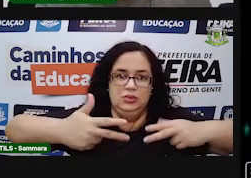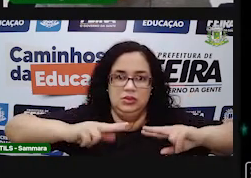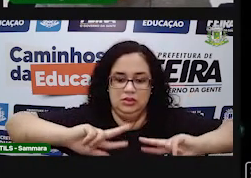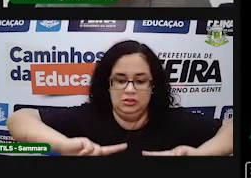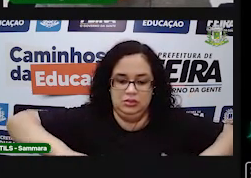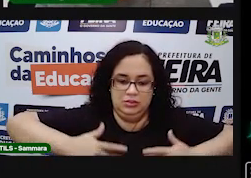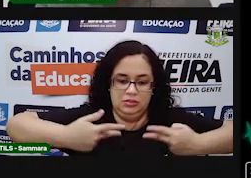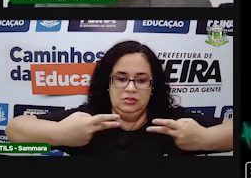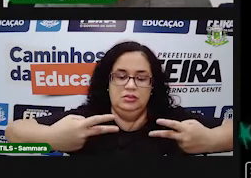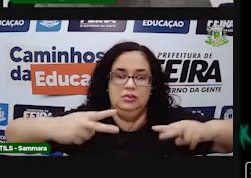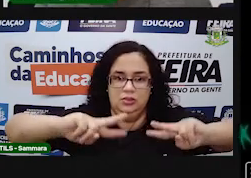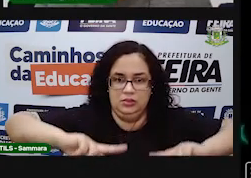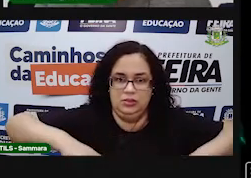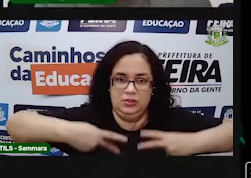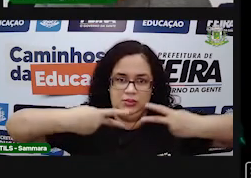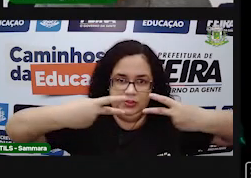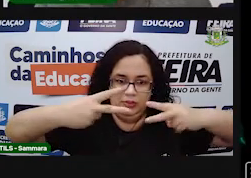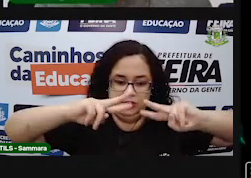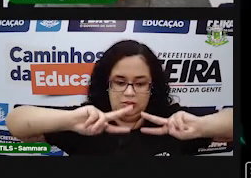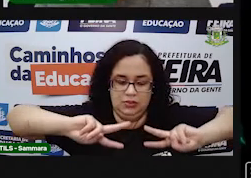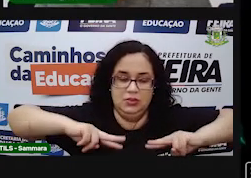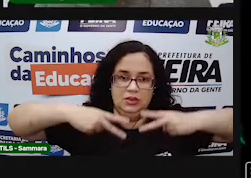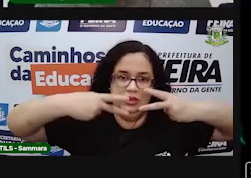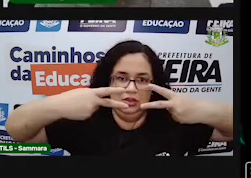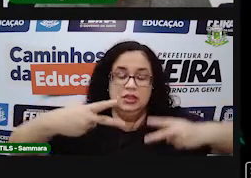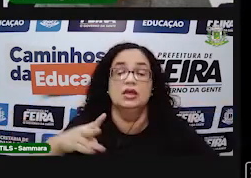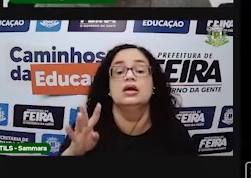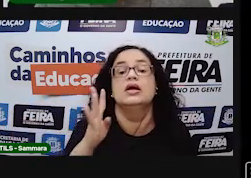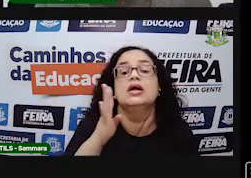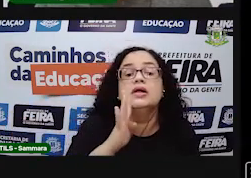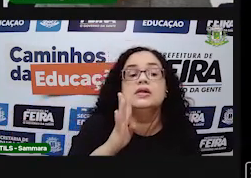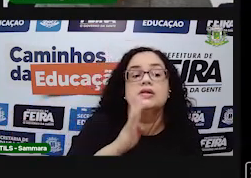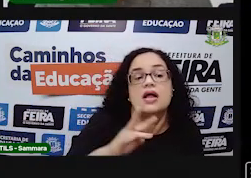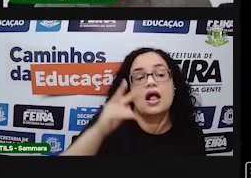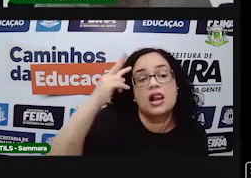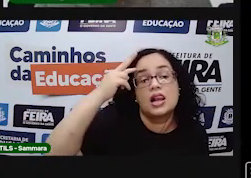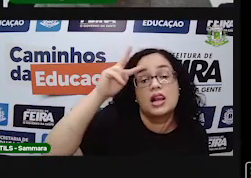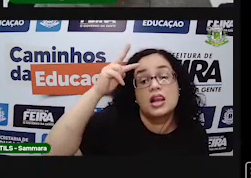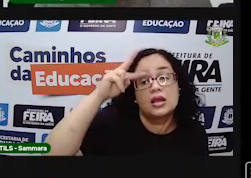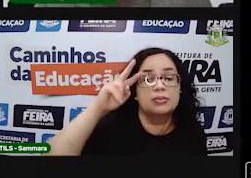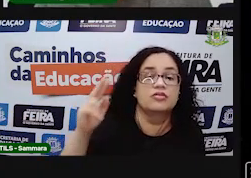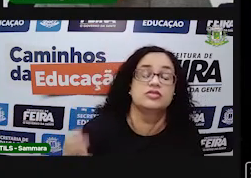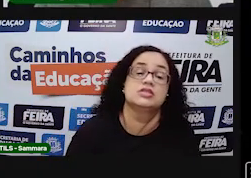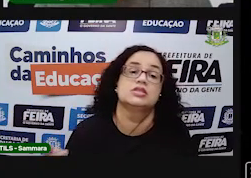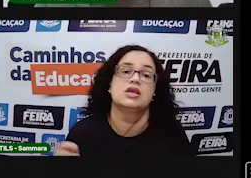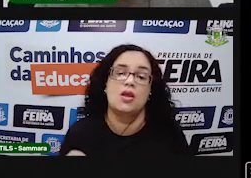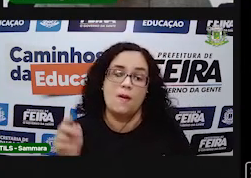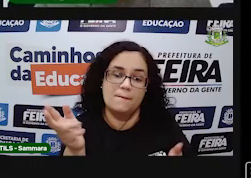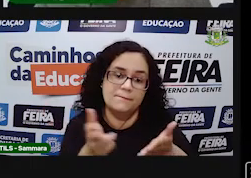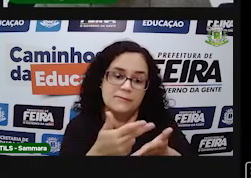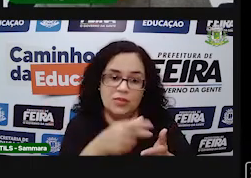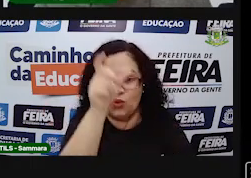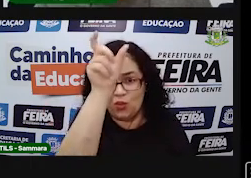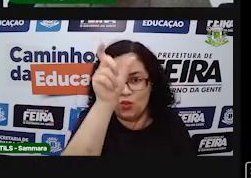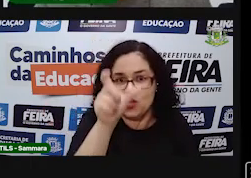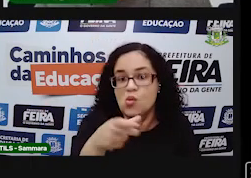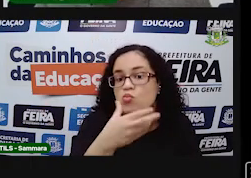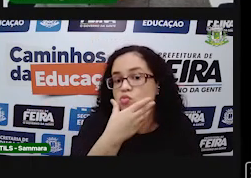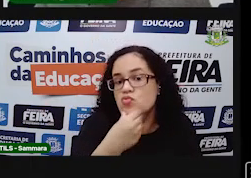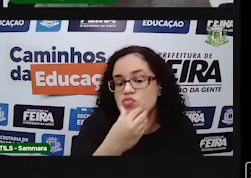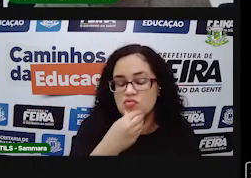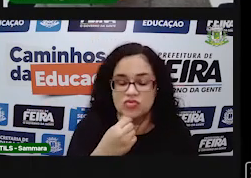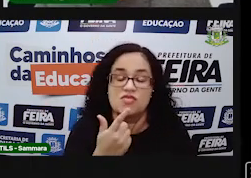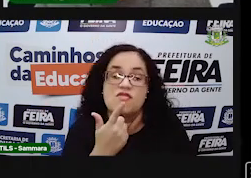fases com esse joguinho aqui bem bacana, tá bom? Lembrando, tem que fazer o bonequinho vermelho